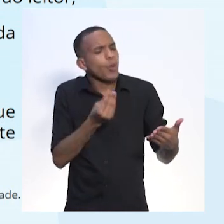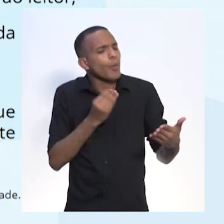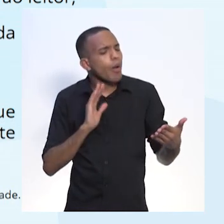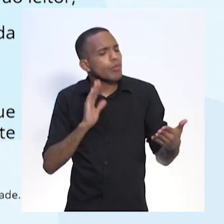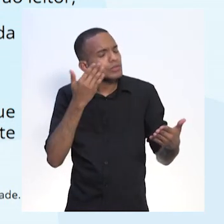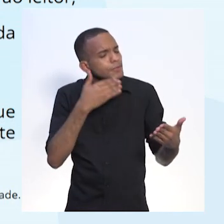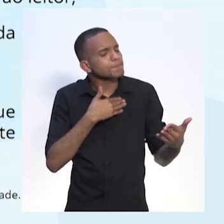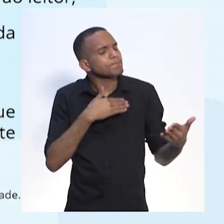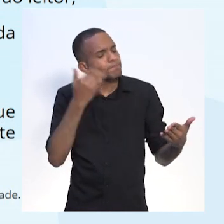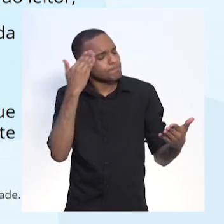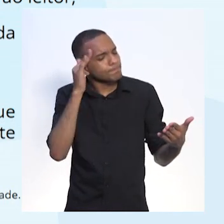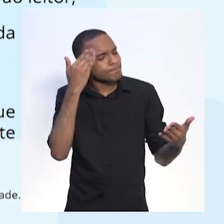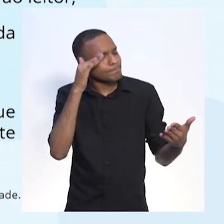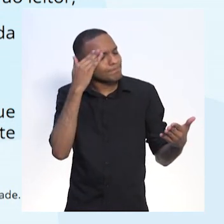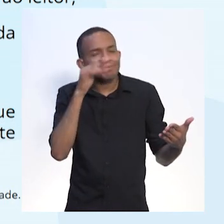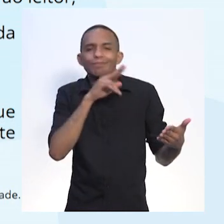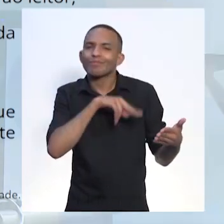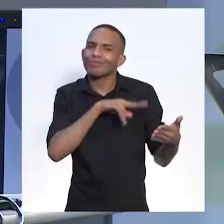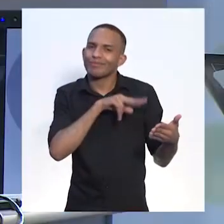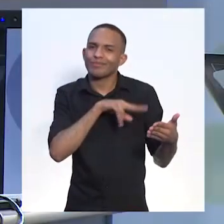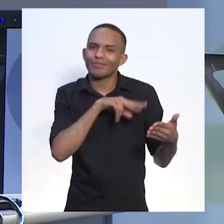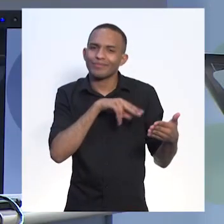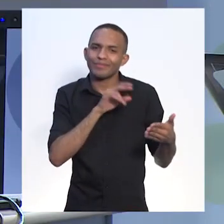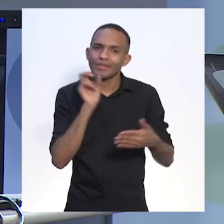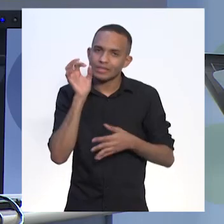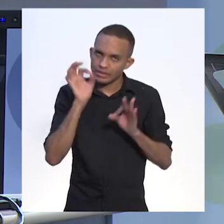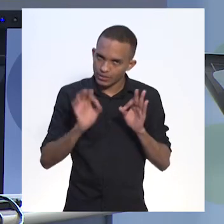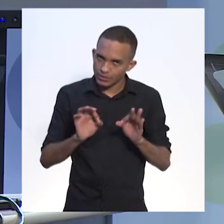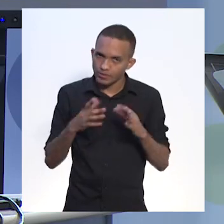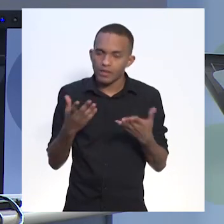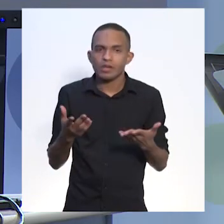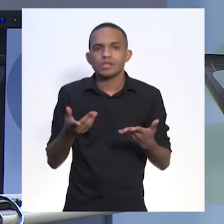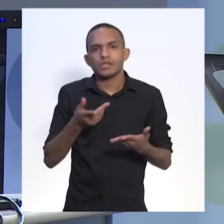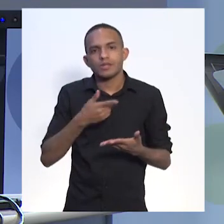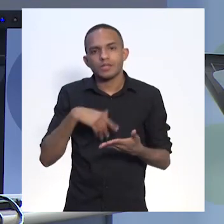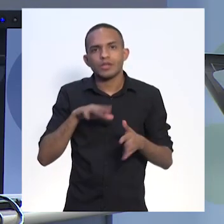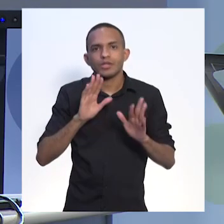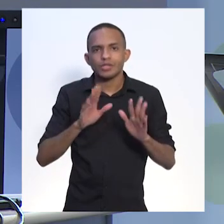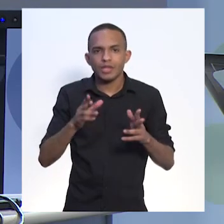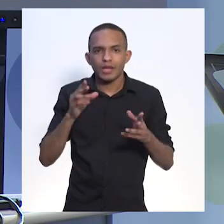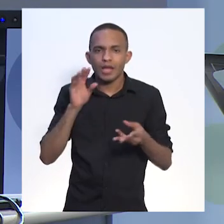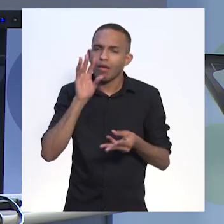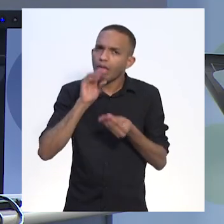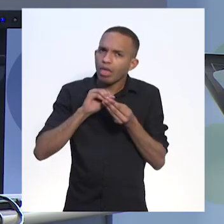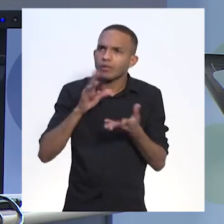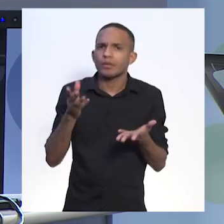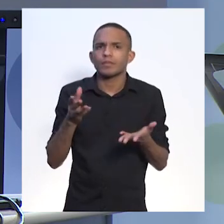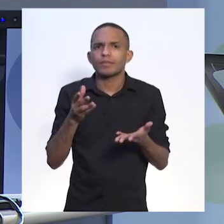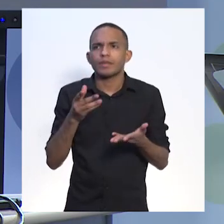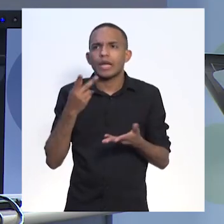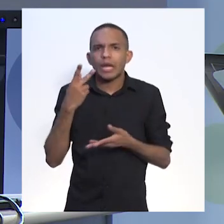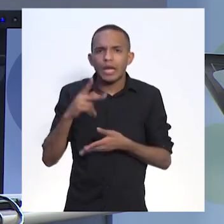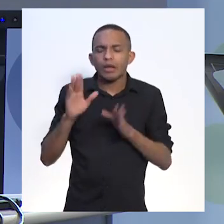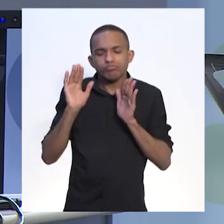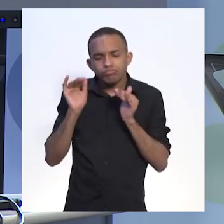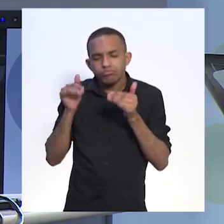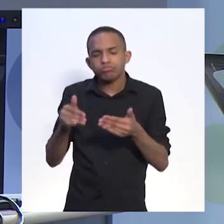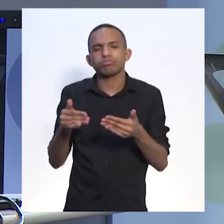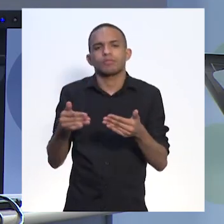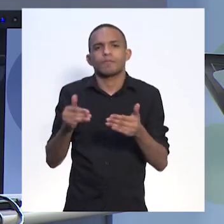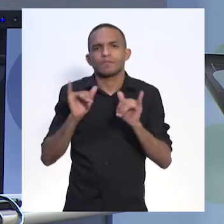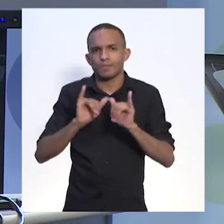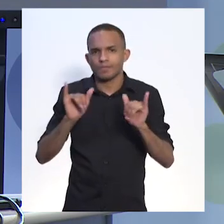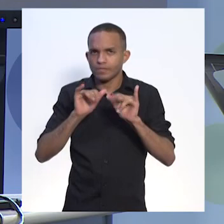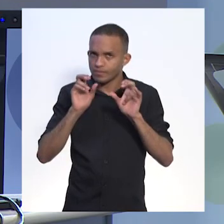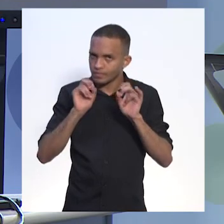eu entender. Aí, você vai ler o corpo da sua notícia, certo? Como a gente viu, ela é relativamente curta mesmo. Então, ela é mais objetiva, a nossa